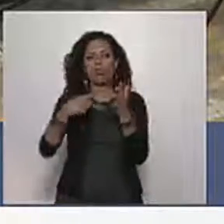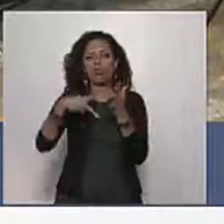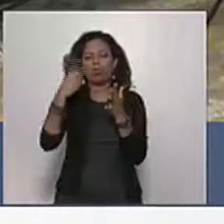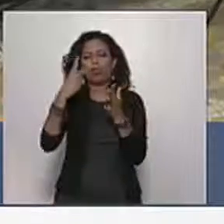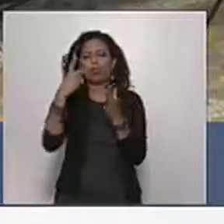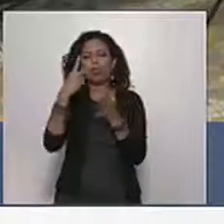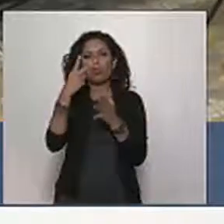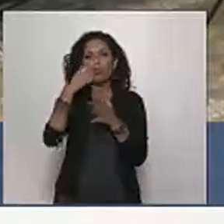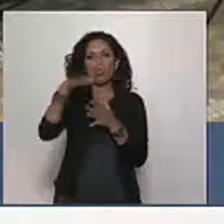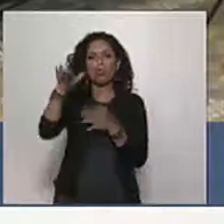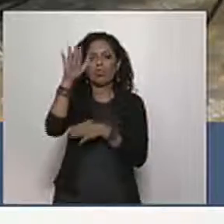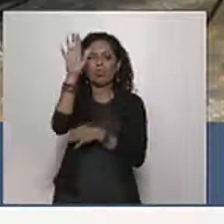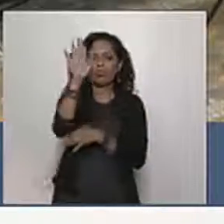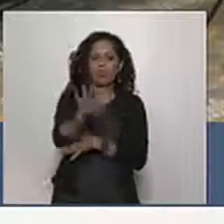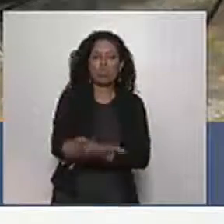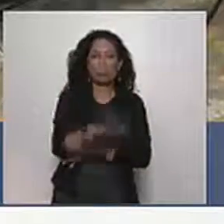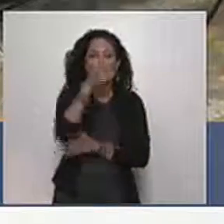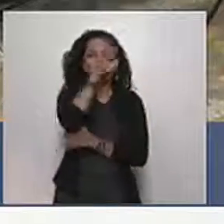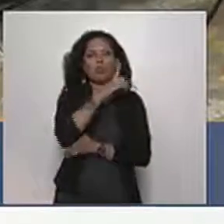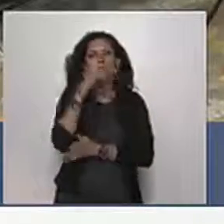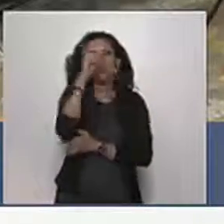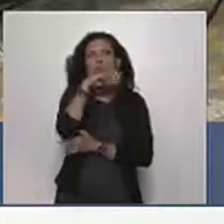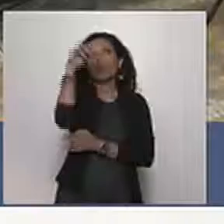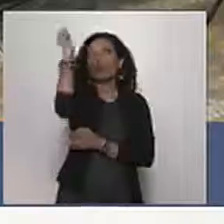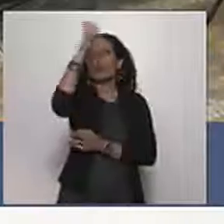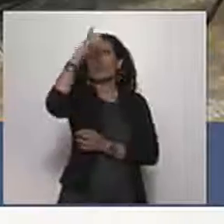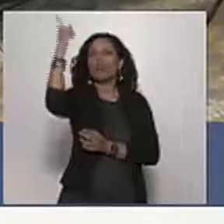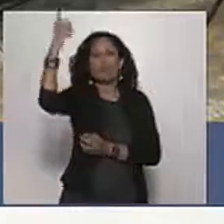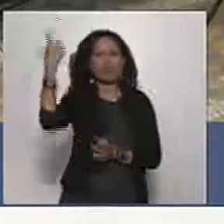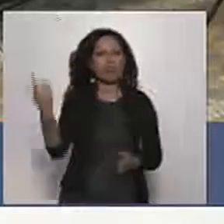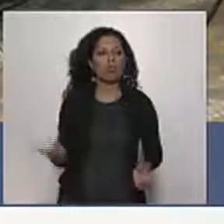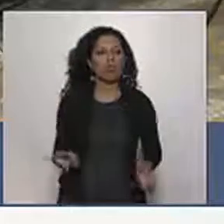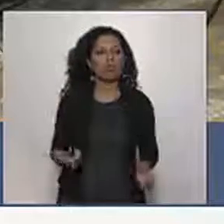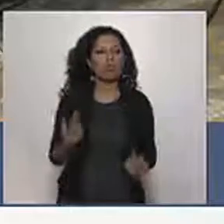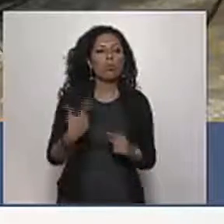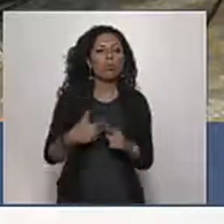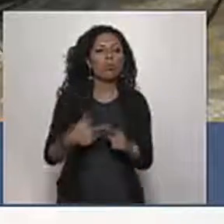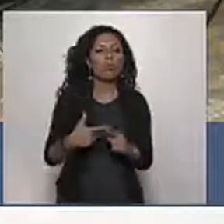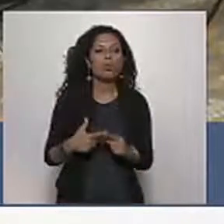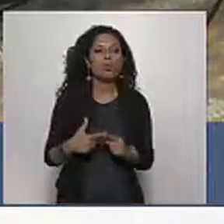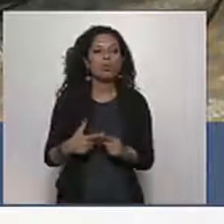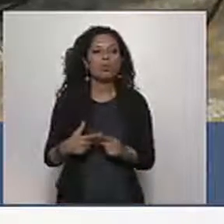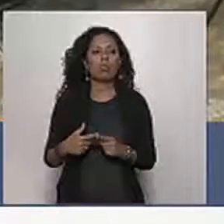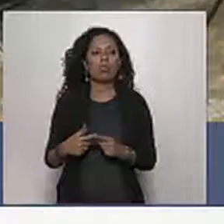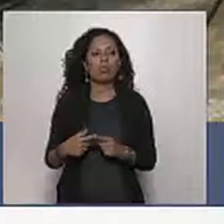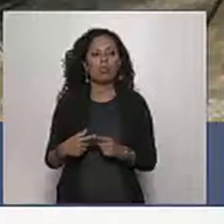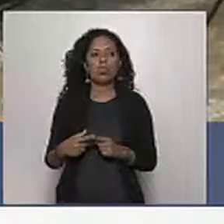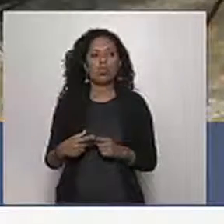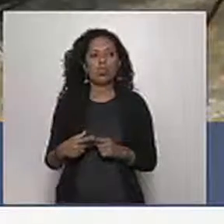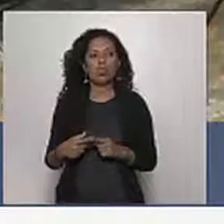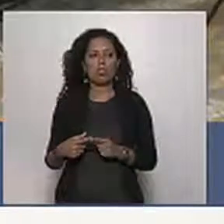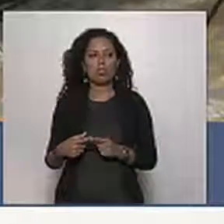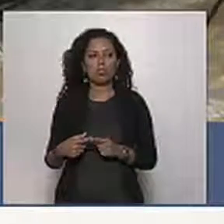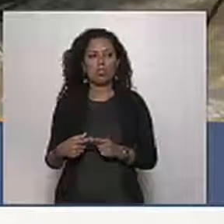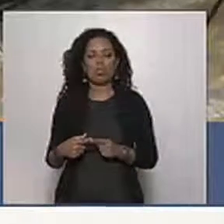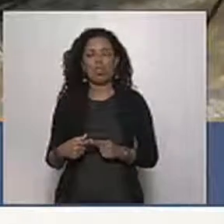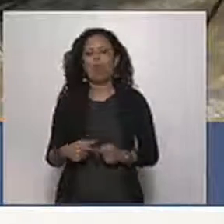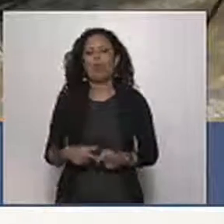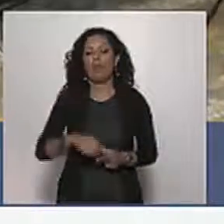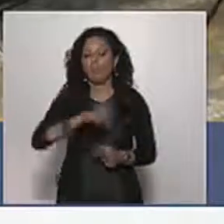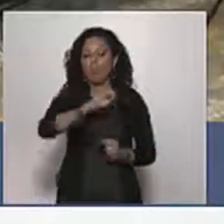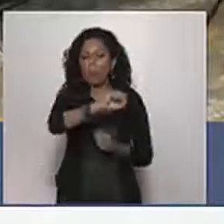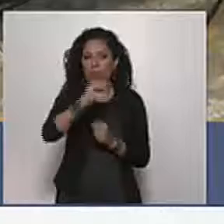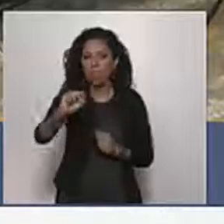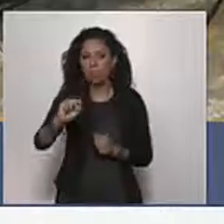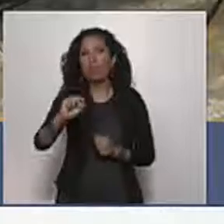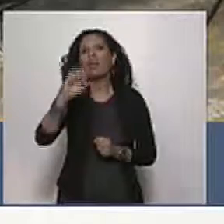da tarde de um domingo ensolarado. Isso é porque essas forças estão sendo legitimadas. E,